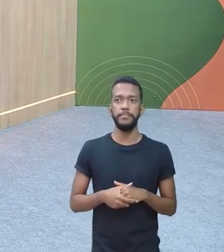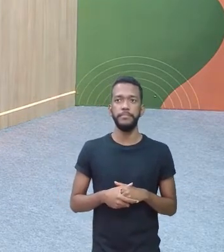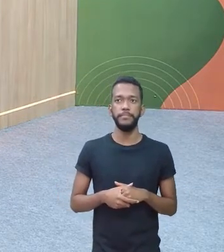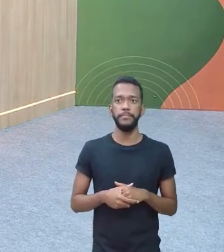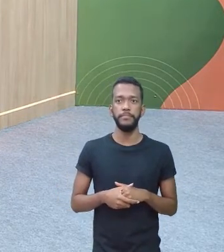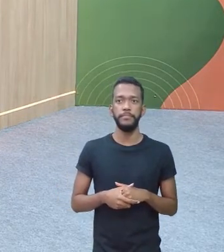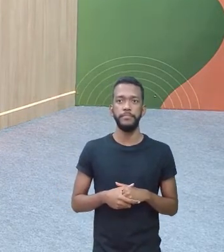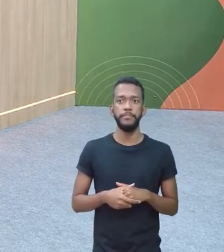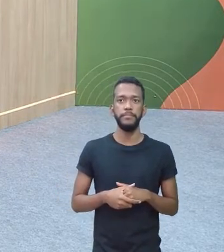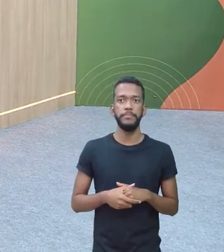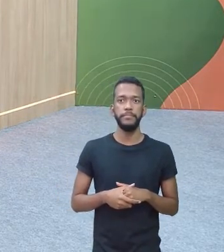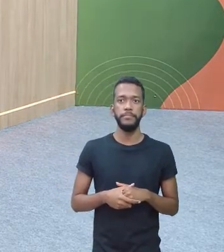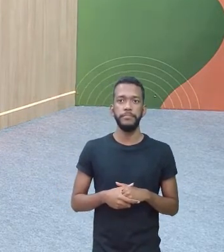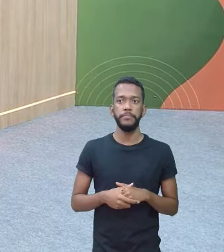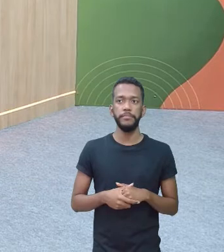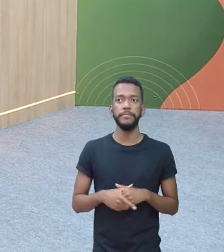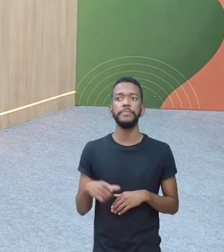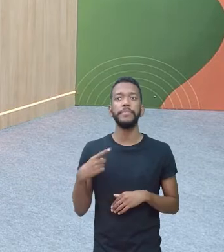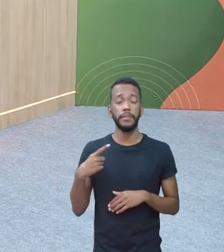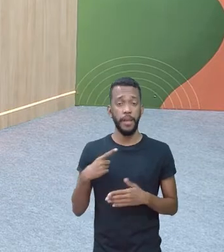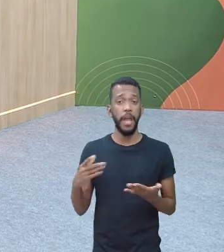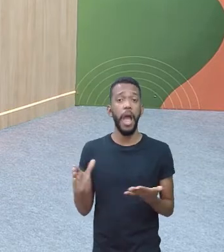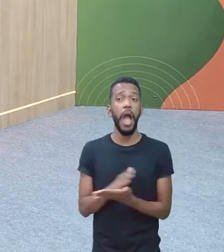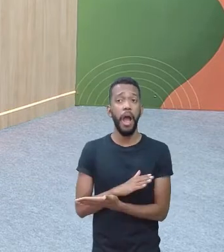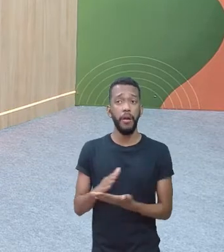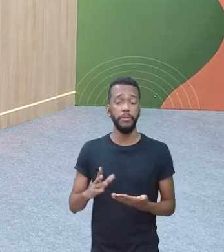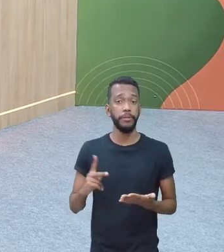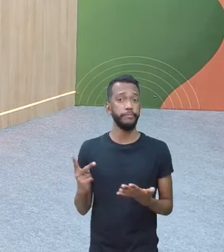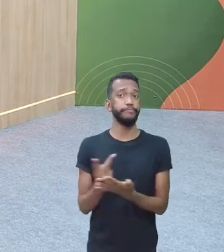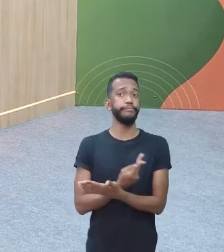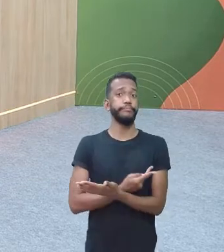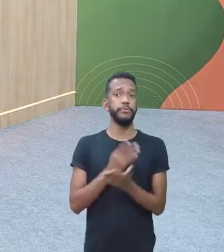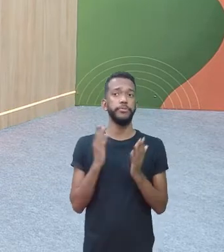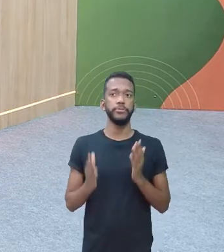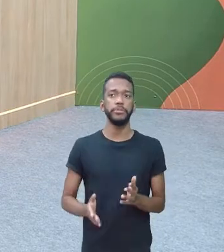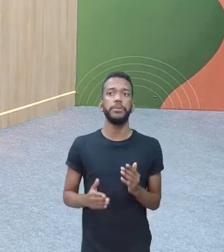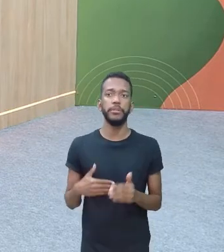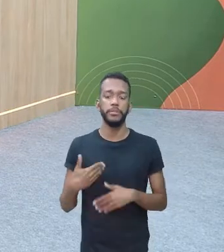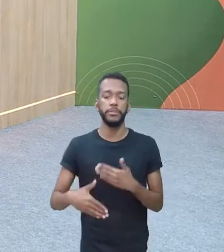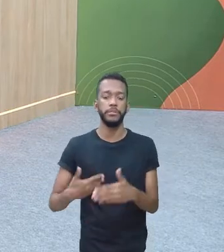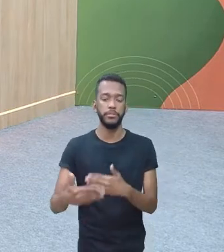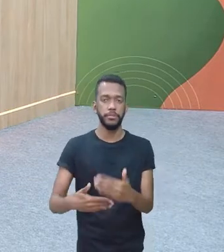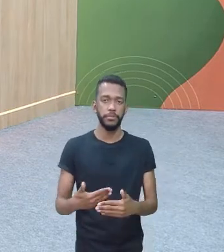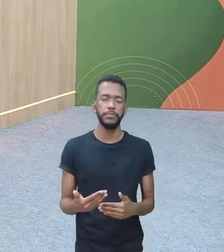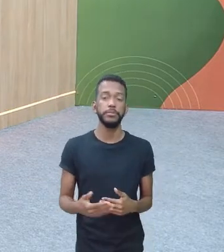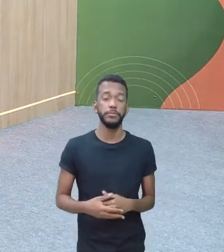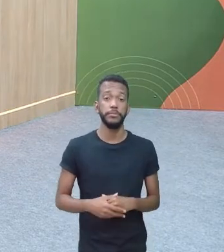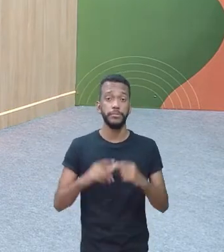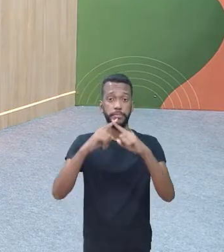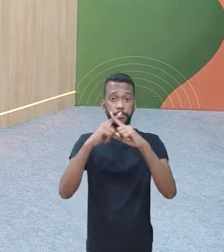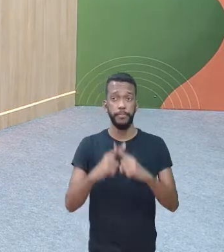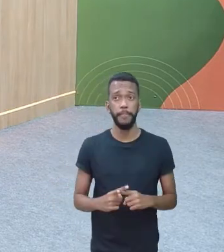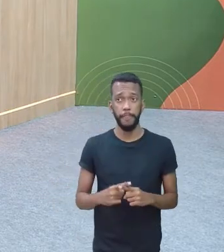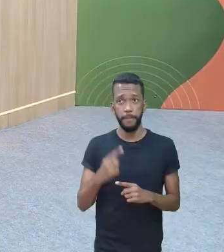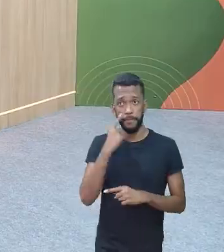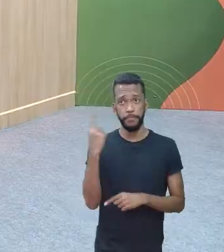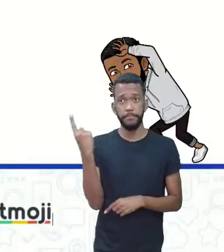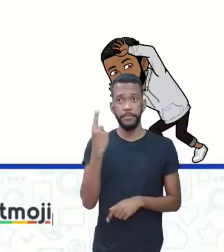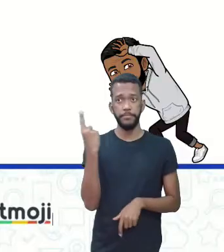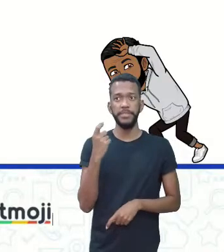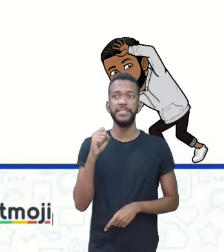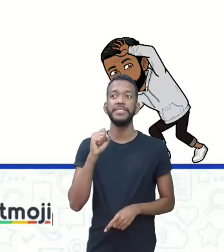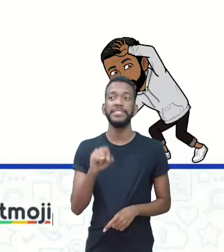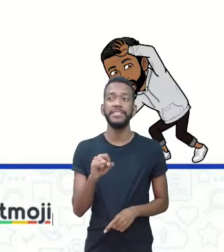E aí vamos a algumas faltas que acontecem durante as partidas, né? Primeiro, se